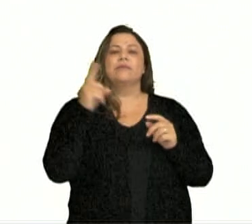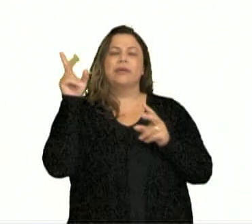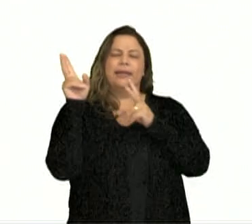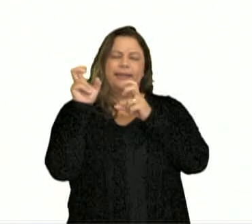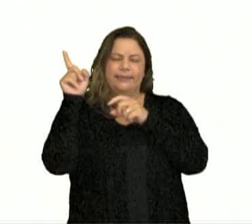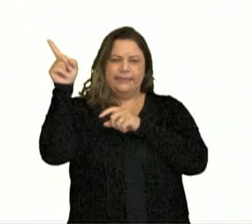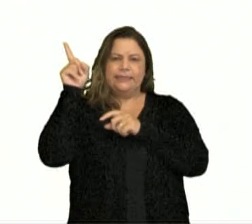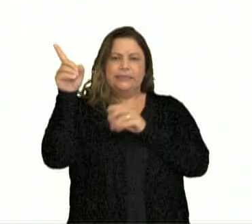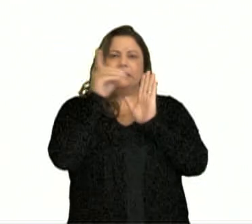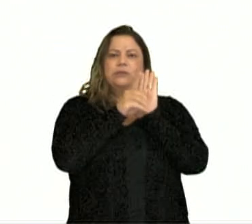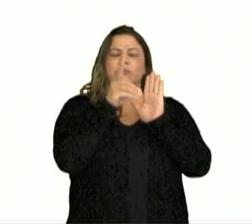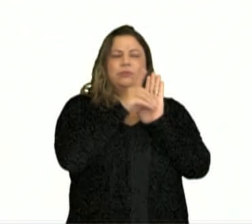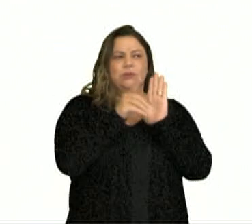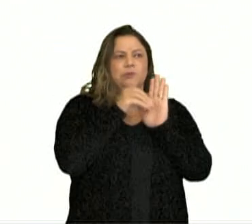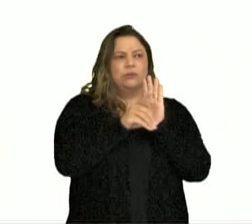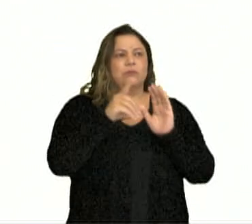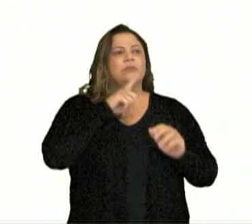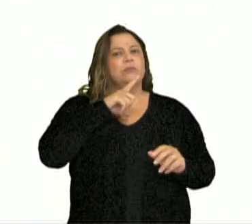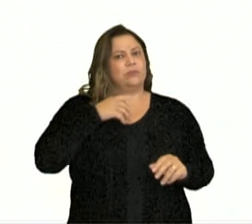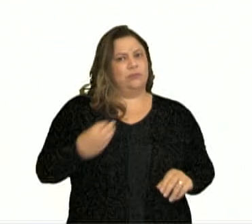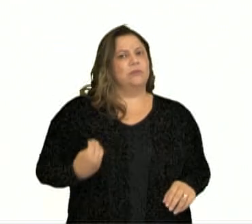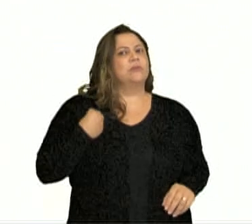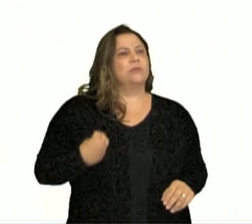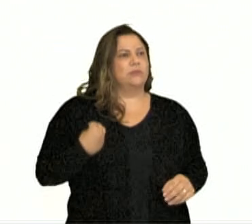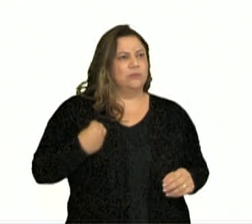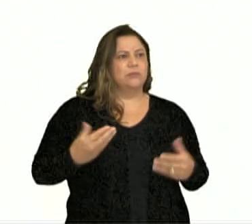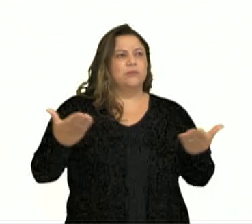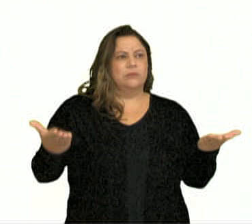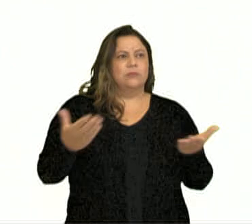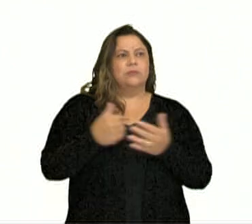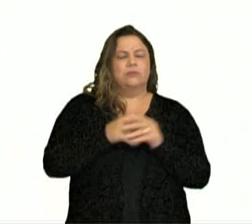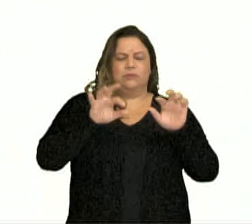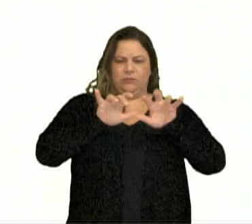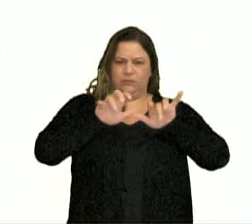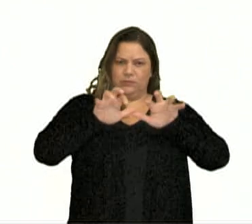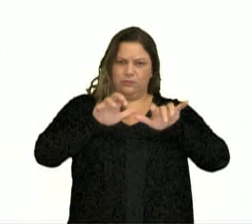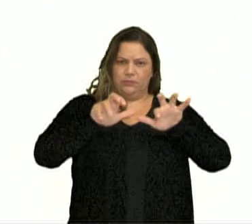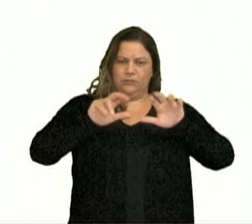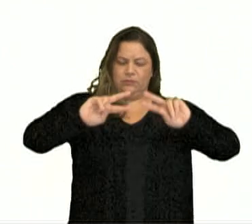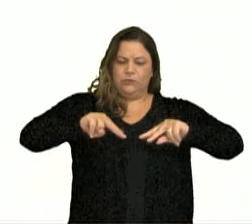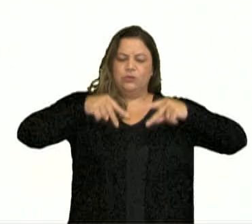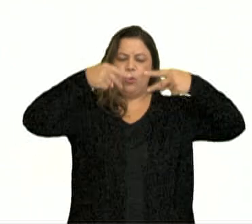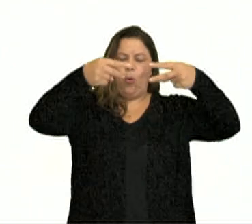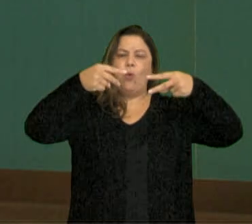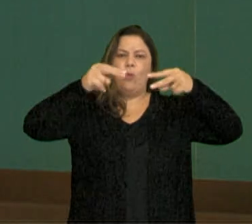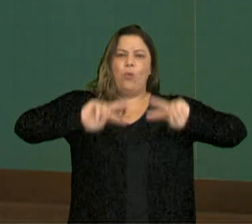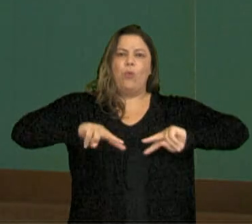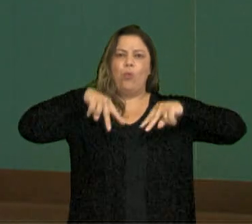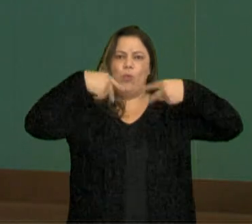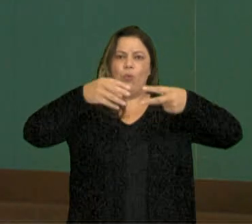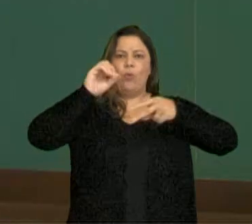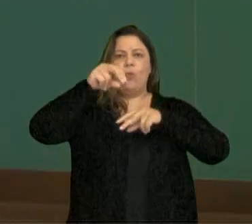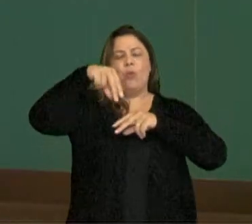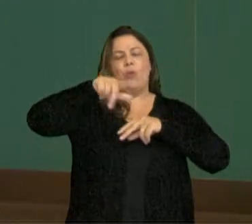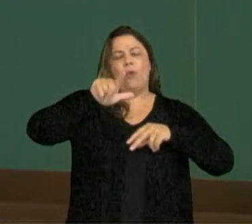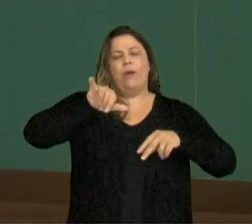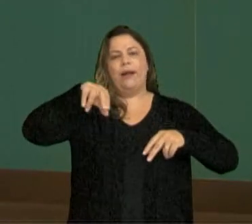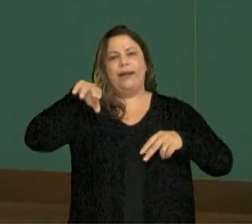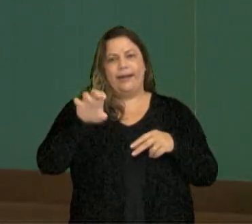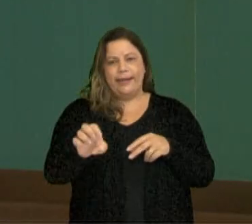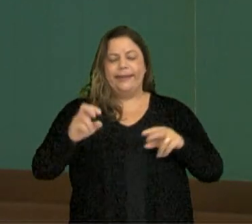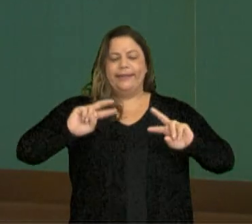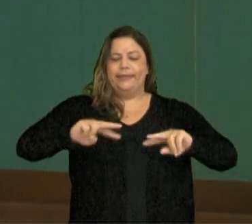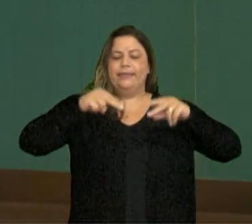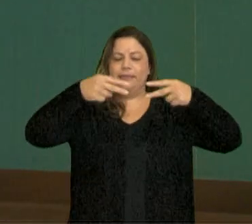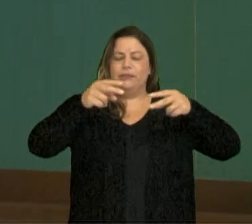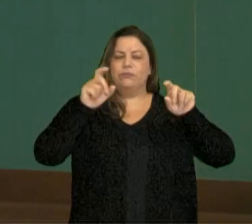ele existe. É o dicionário Cambridge, tá? Se você digitar aí no Google, online Cambridge Dictionary ou